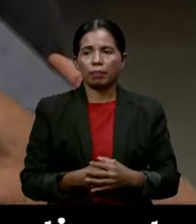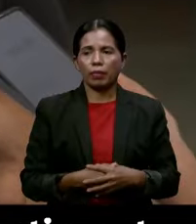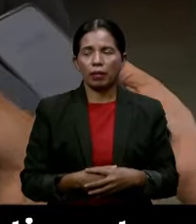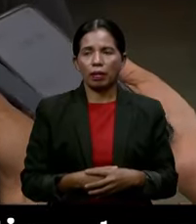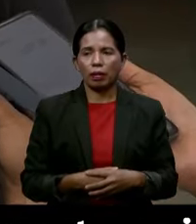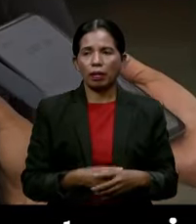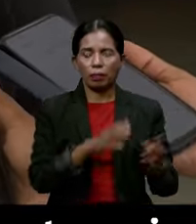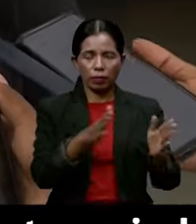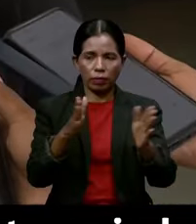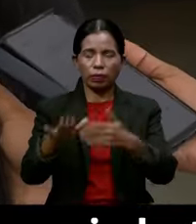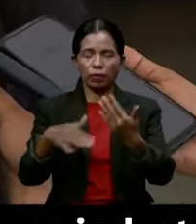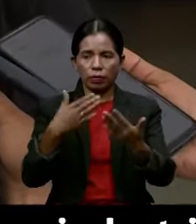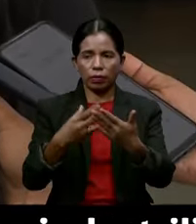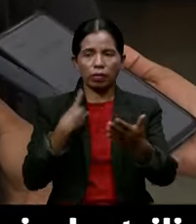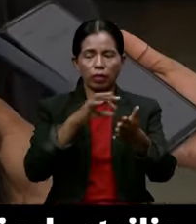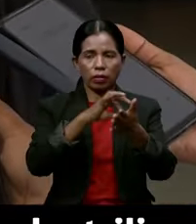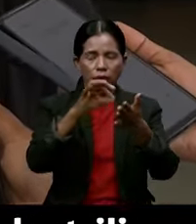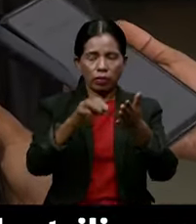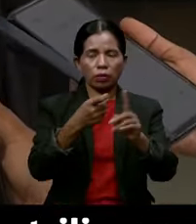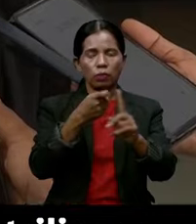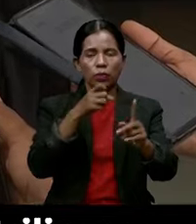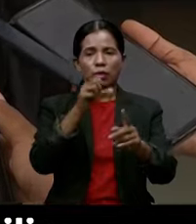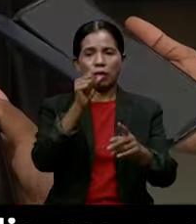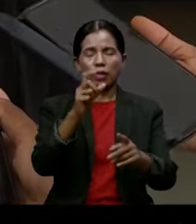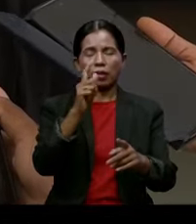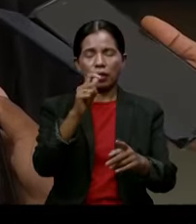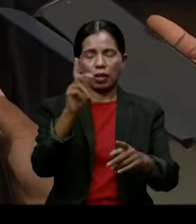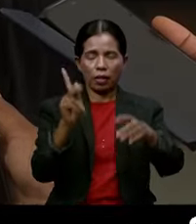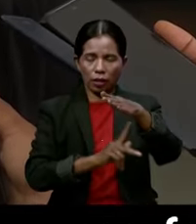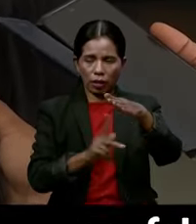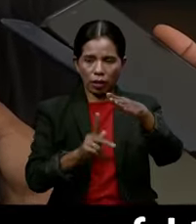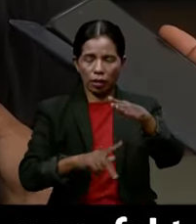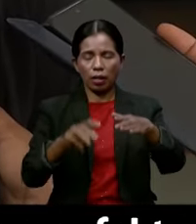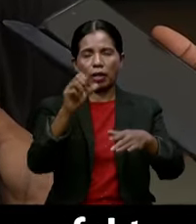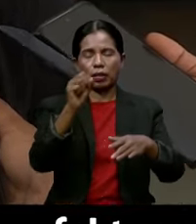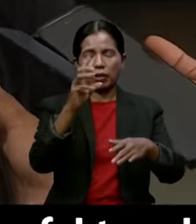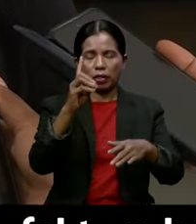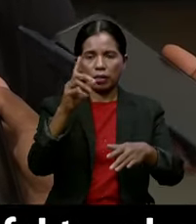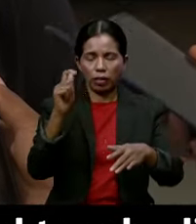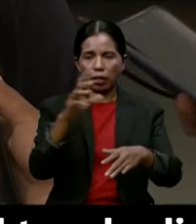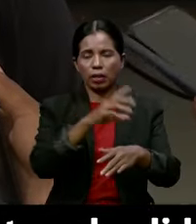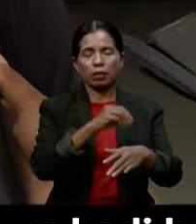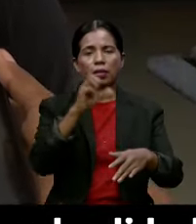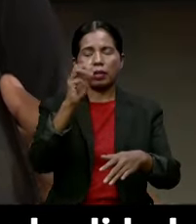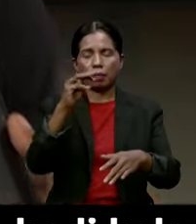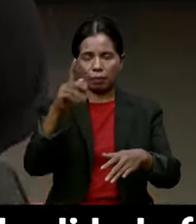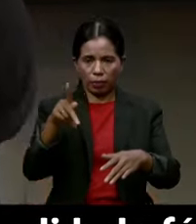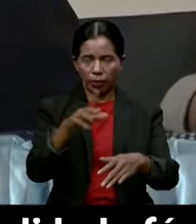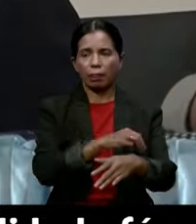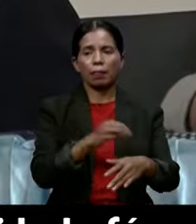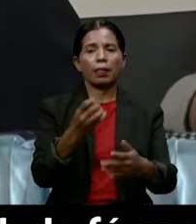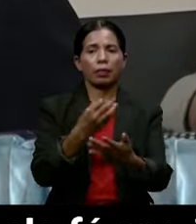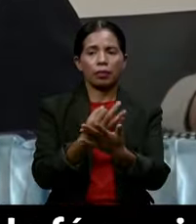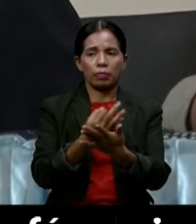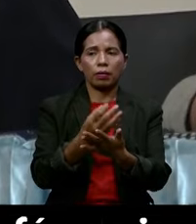né professor se nem tasura nessa né mais pré-escolar ensino básico toia ensino secundário geral no técnico vocacional orçamento geral ne bem prevê